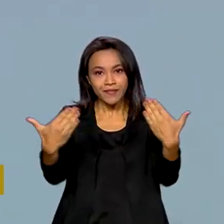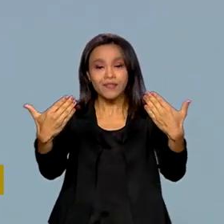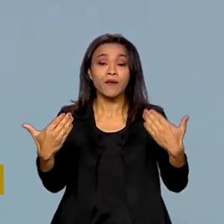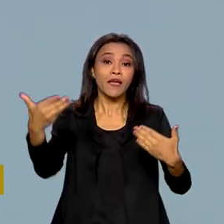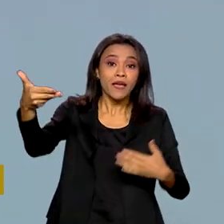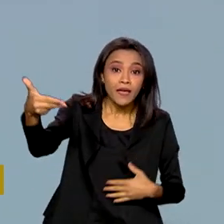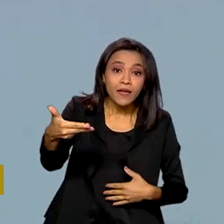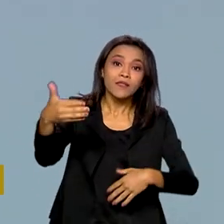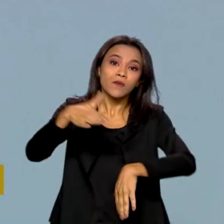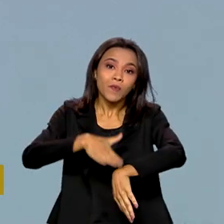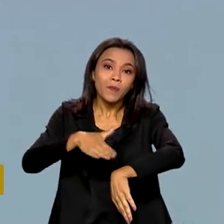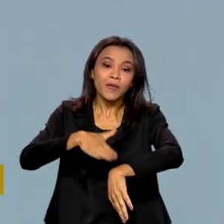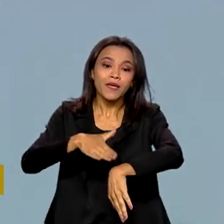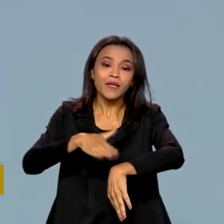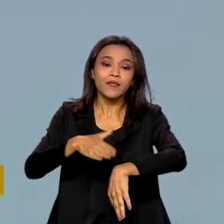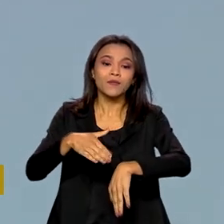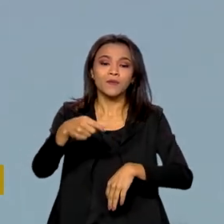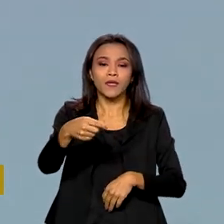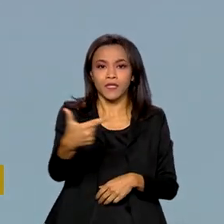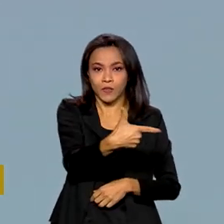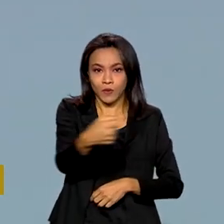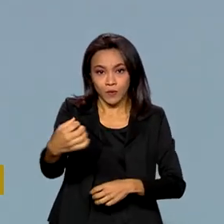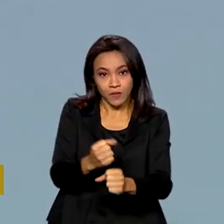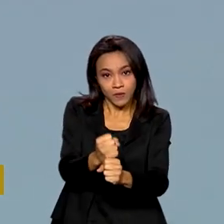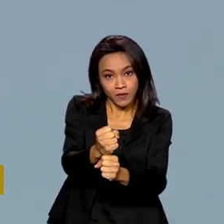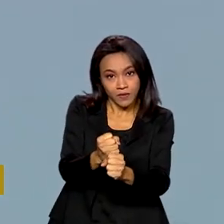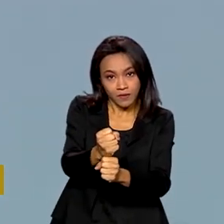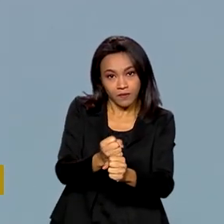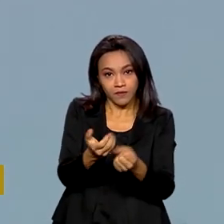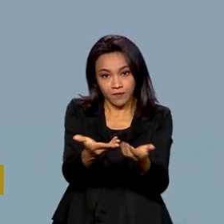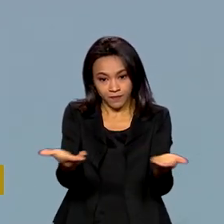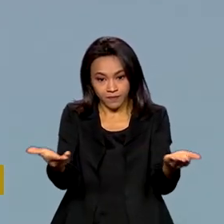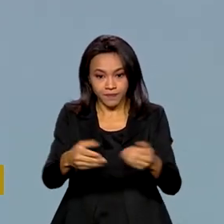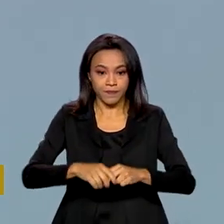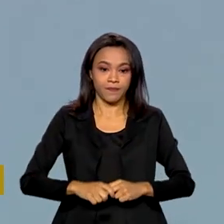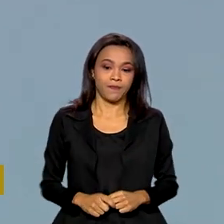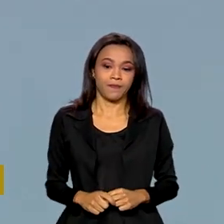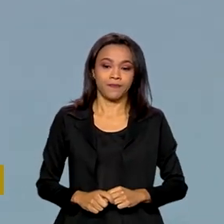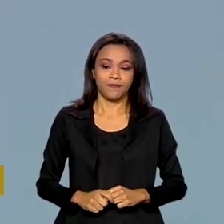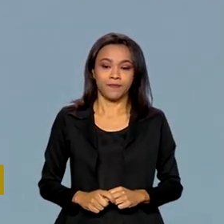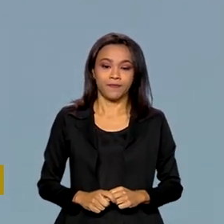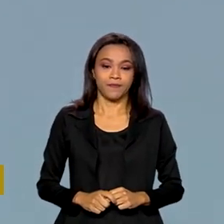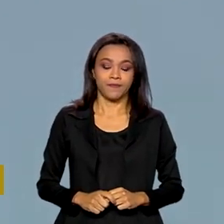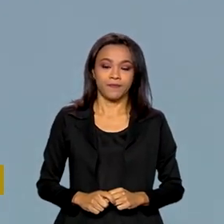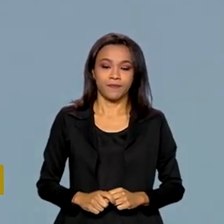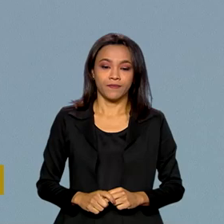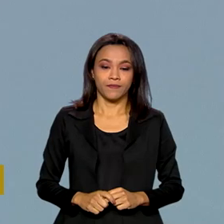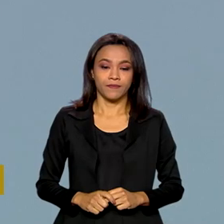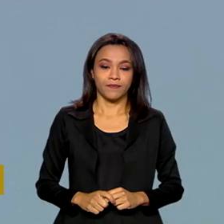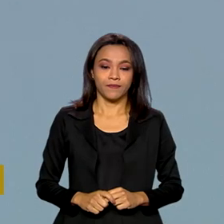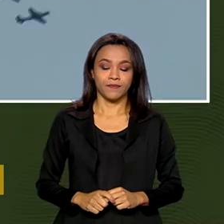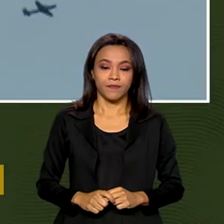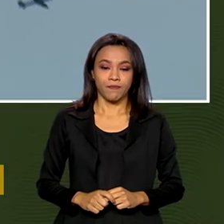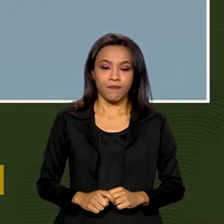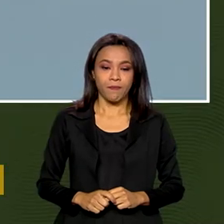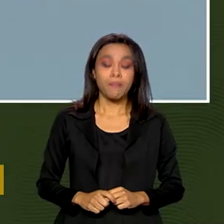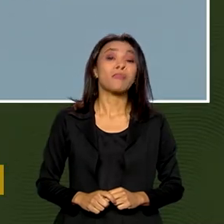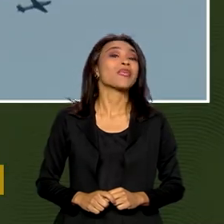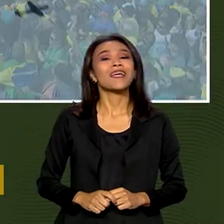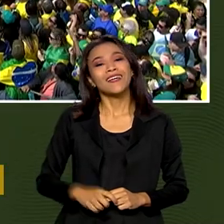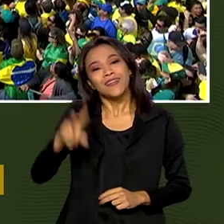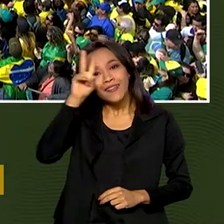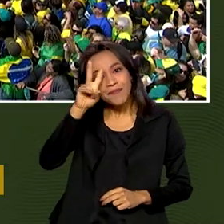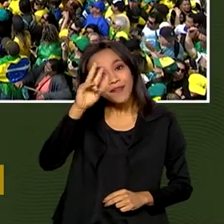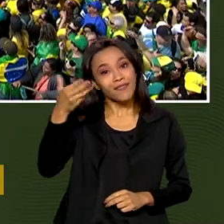momento, veremos ali os 200 anos. Exatamente, vamos aguardar aqui a esquadrilha realizar a apresentação. E lembrando que essa é a